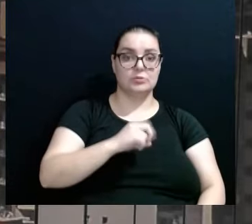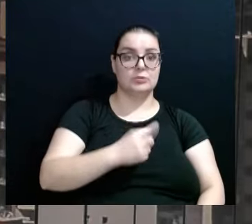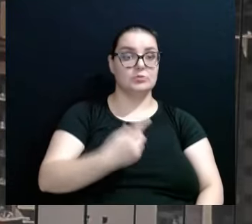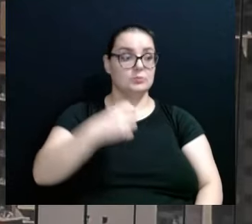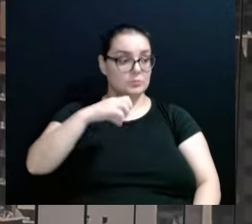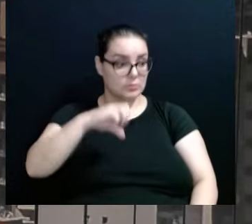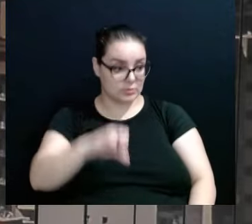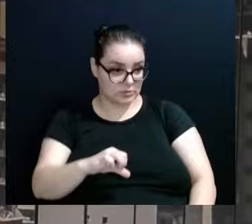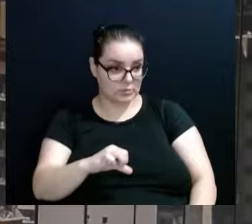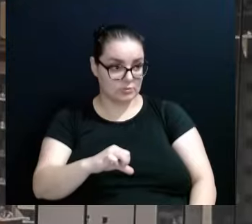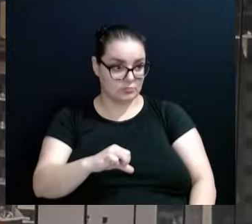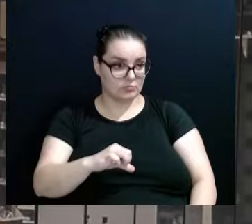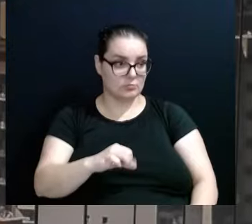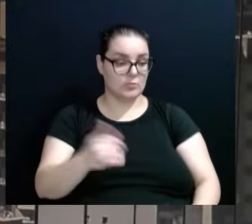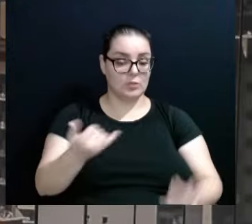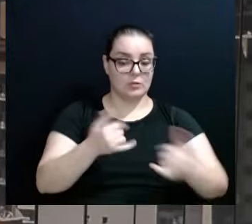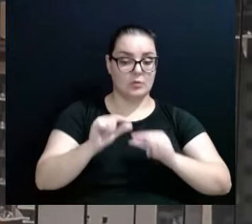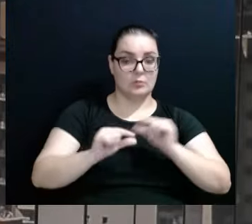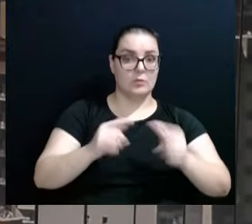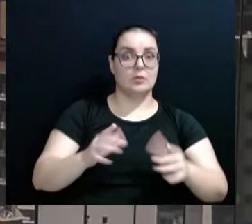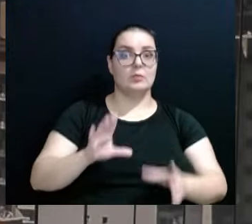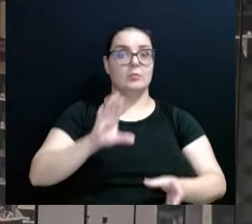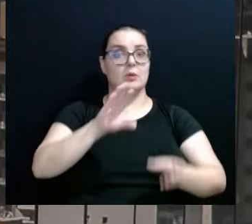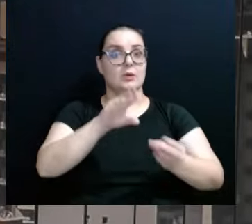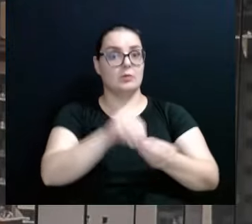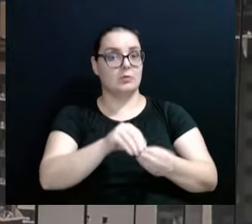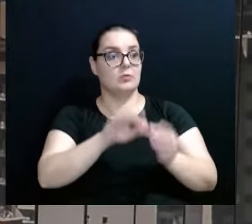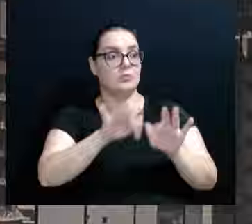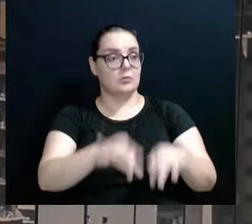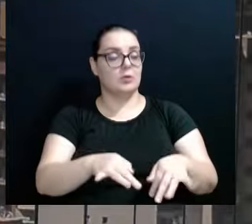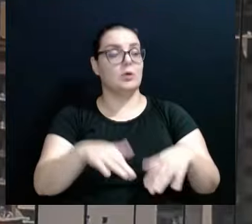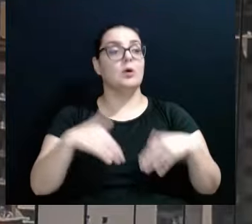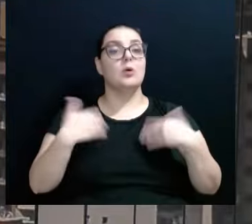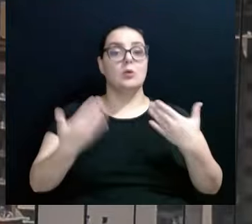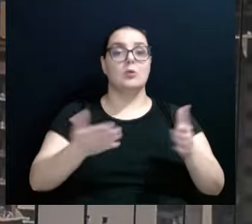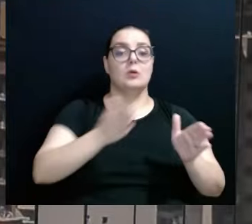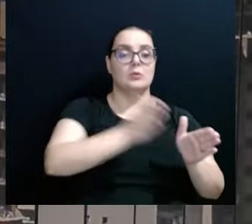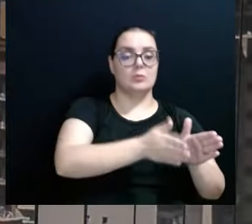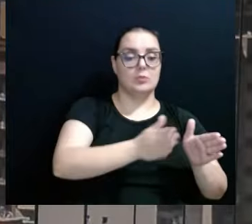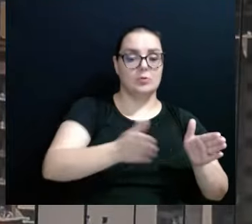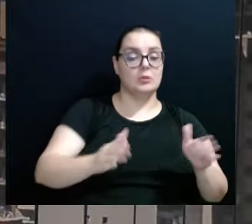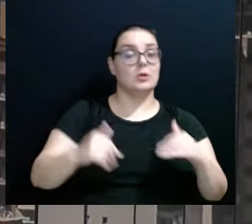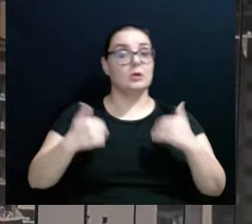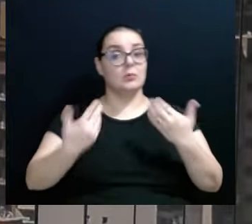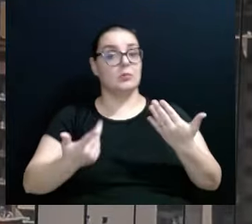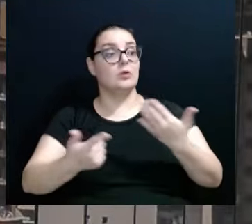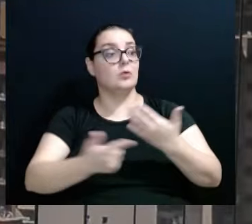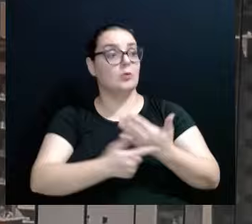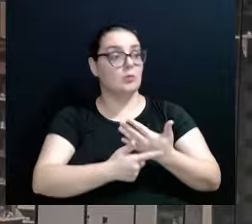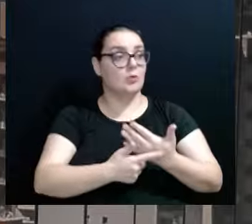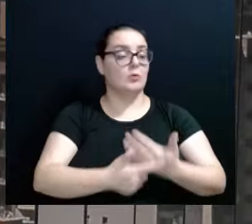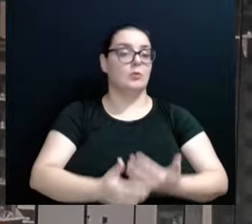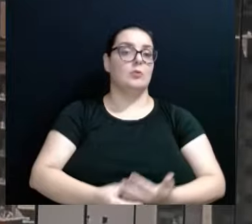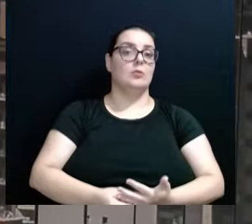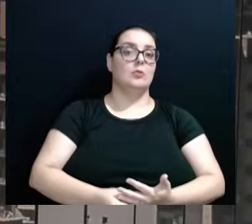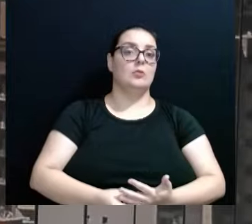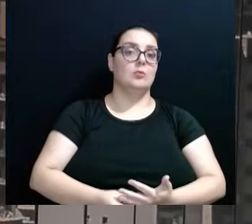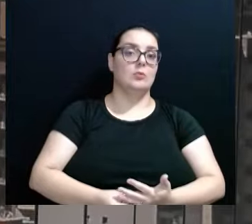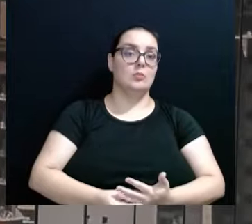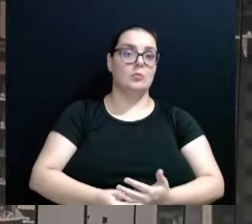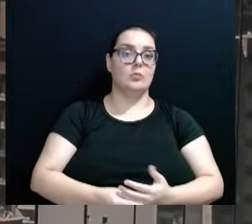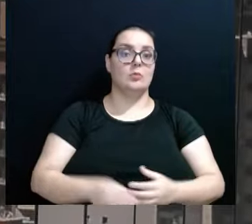divulgado em 2019. Fala para mim um pouquinho, para a gente finalizar aí, quais são as etapas e qual é o